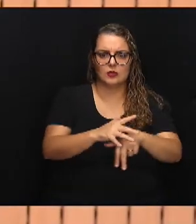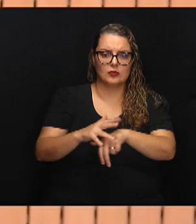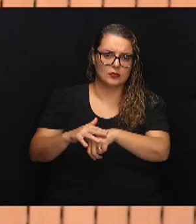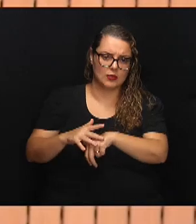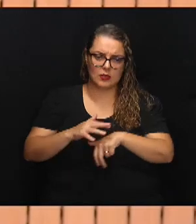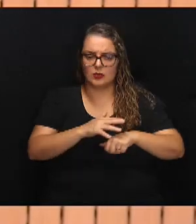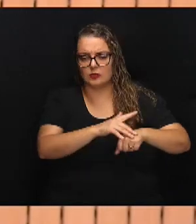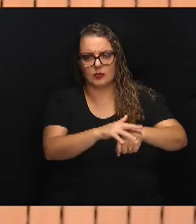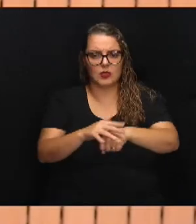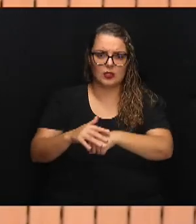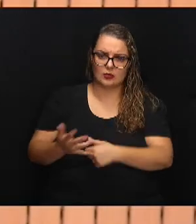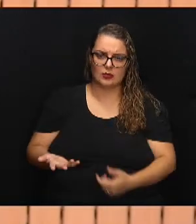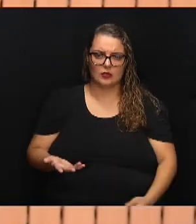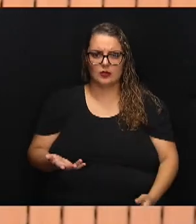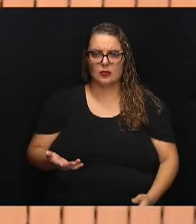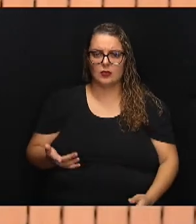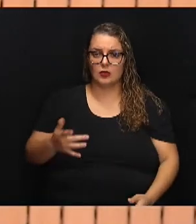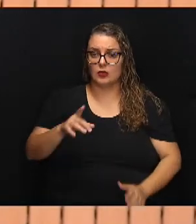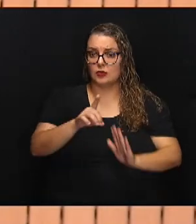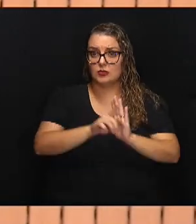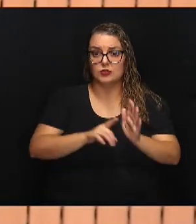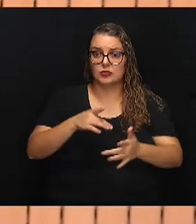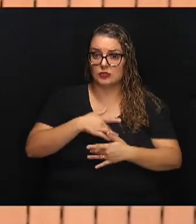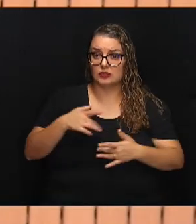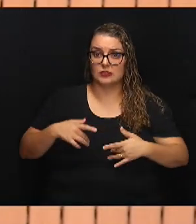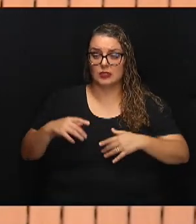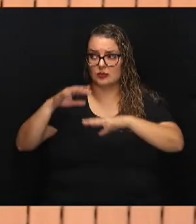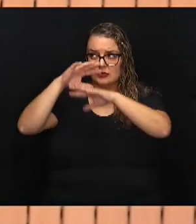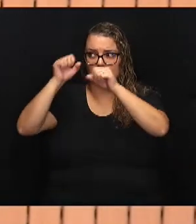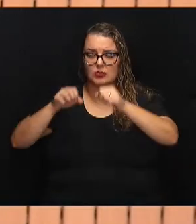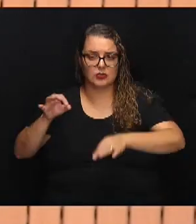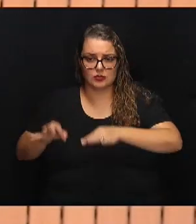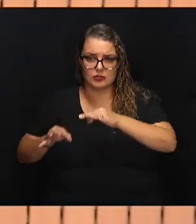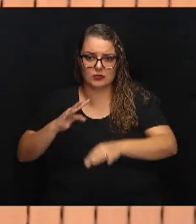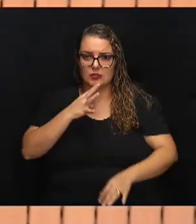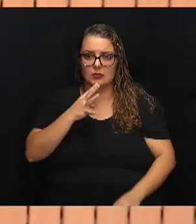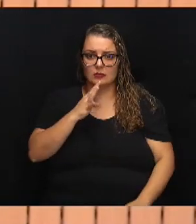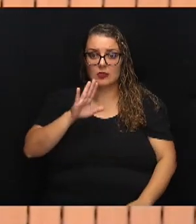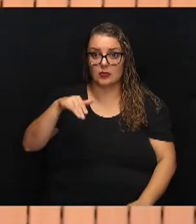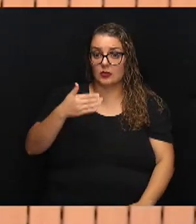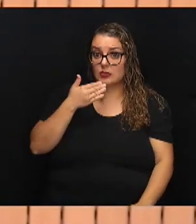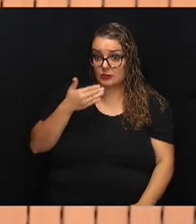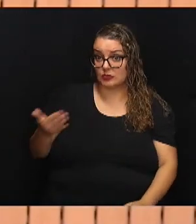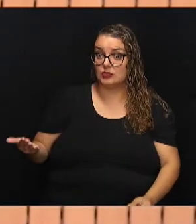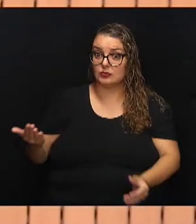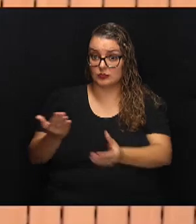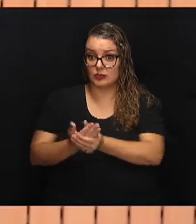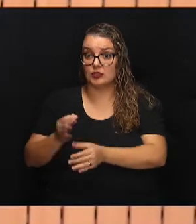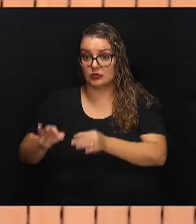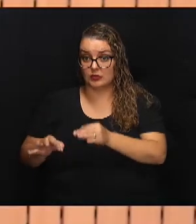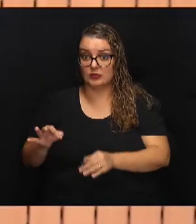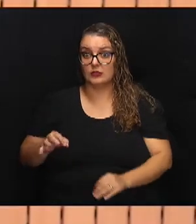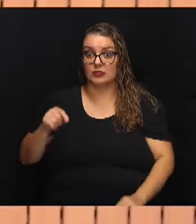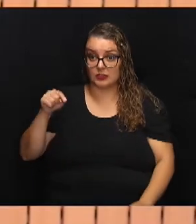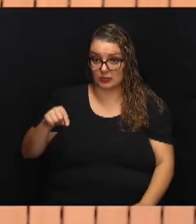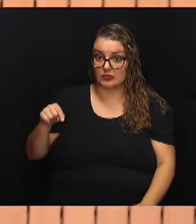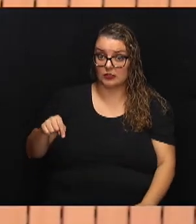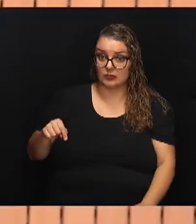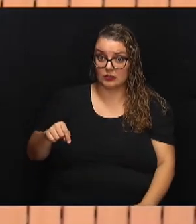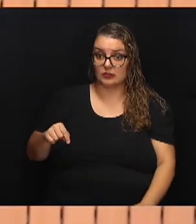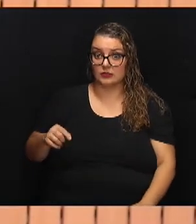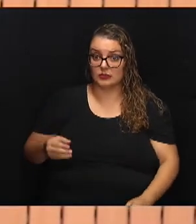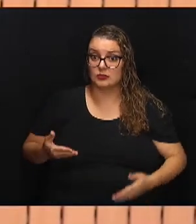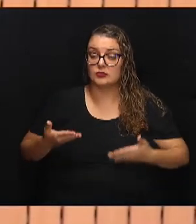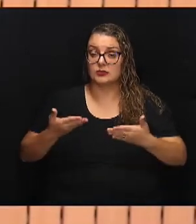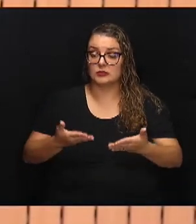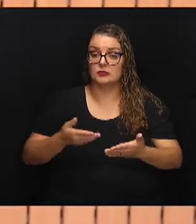os tribunais, os juízes conheciam. Mas quando algo se pleiteava, isso era resguardado, porque